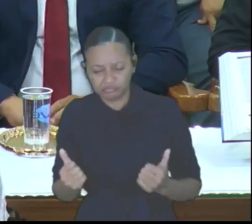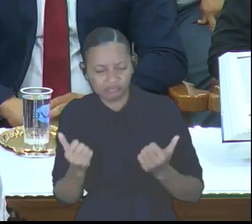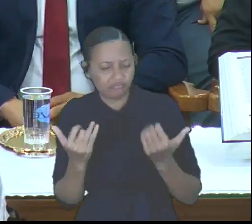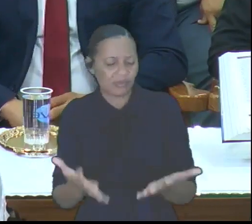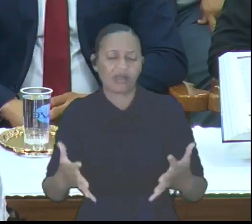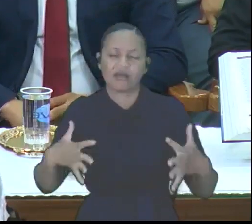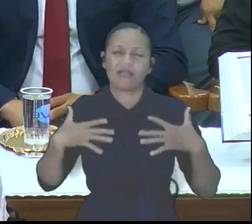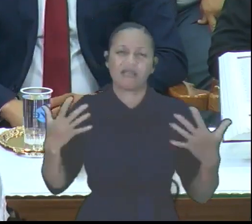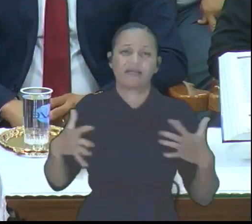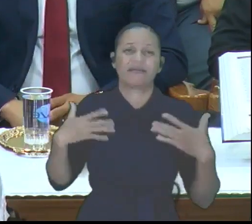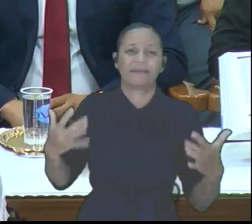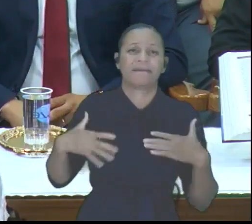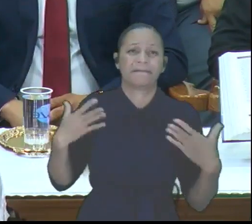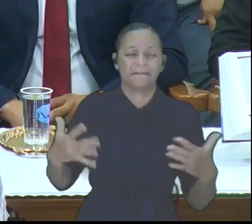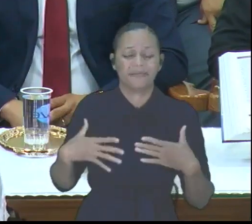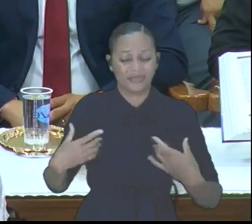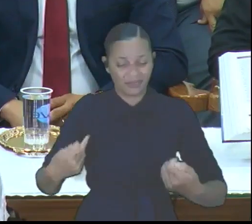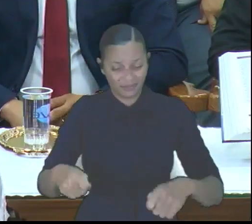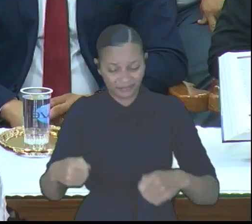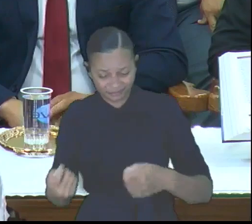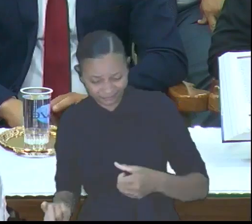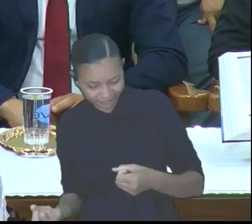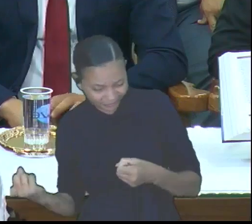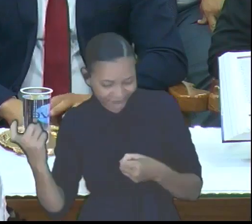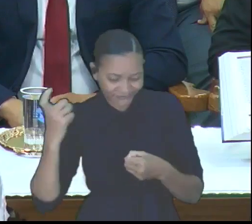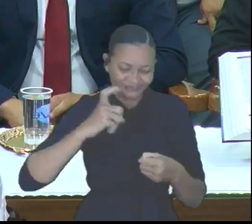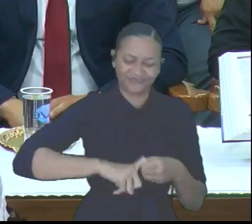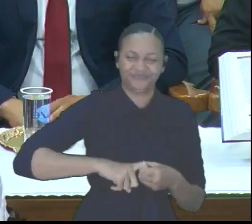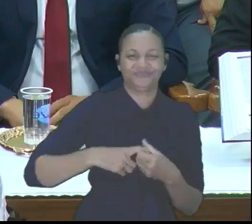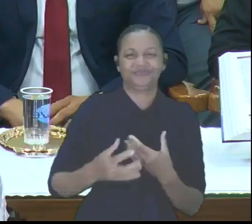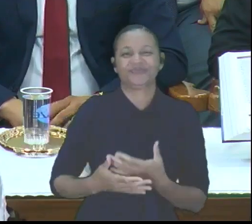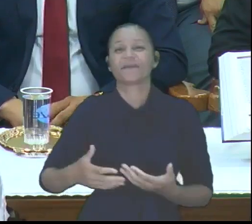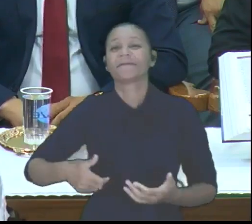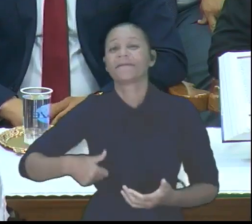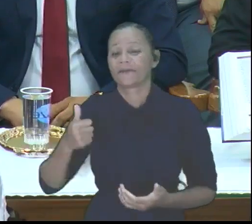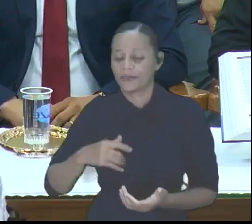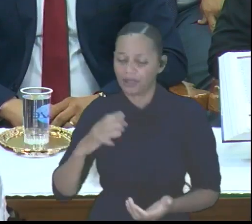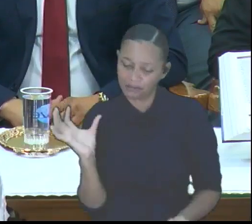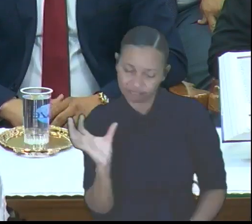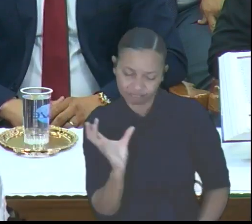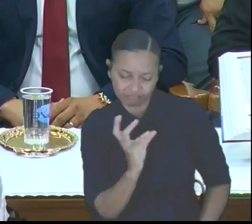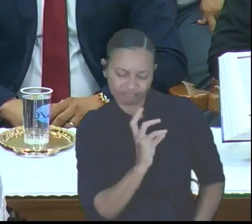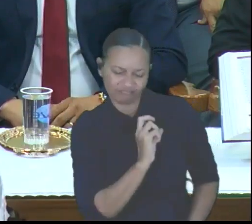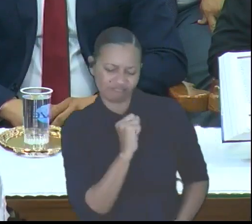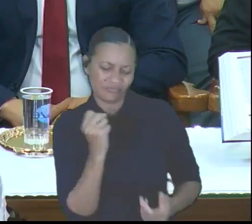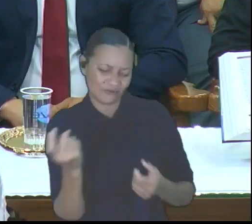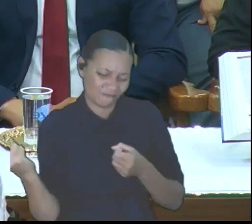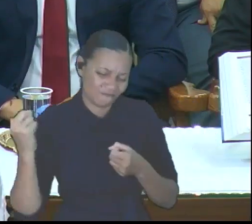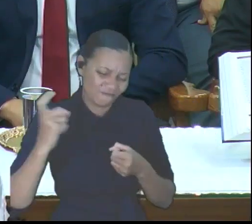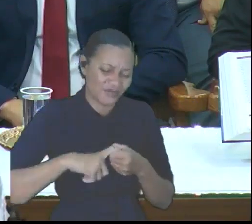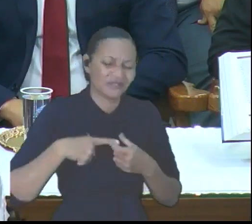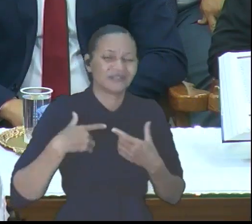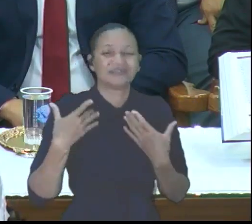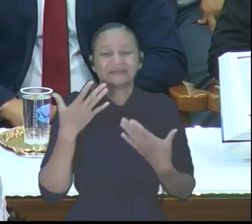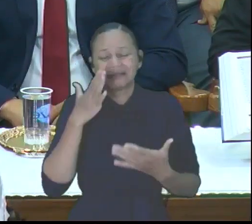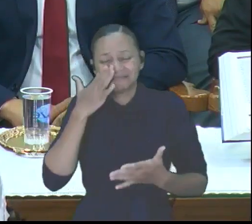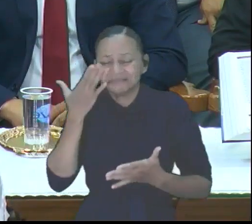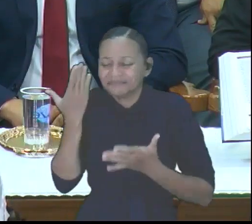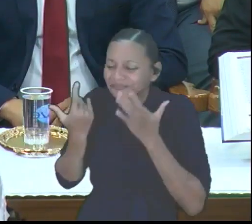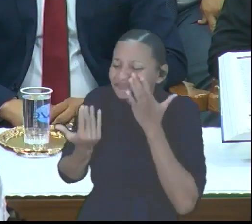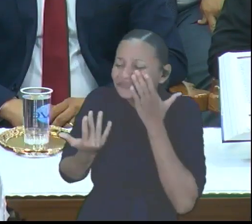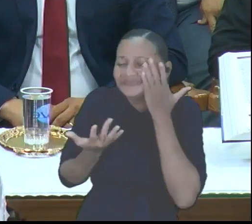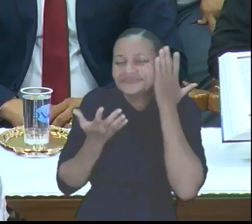Por quê? Eu preciso voltar ao primeiro amor. Eu preciso resgatar as lágrimas. Eu